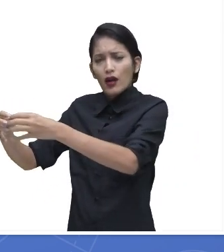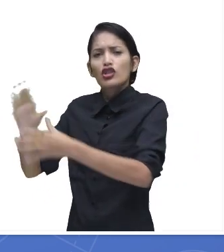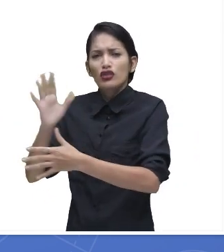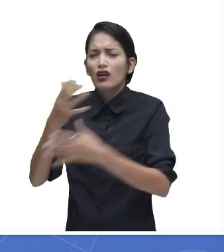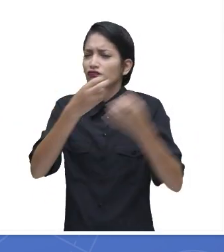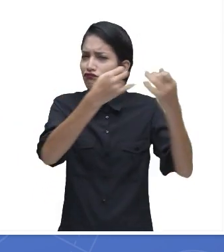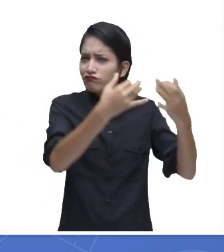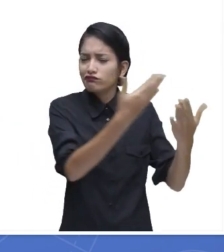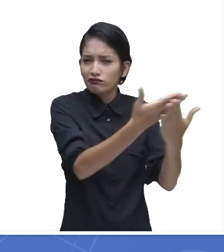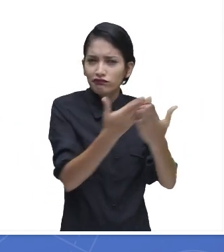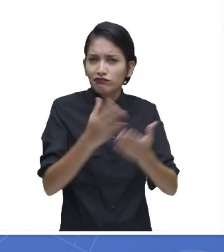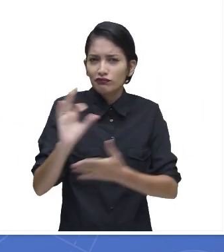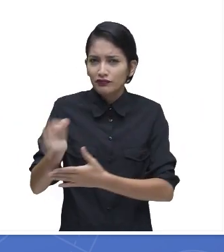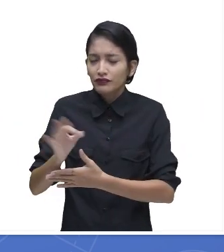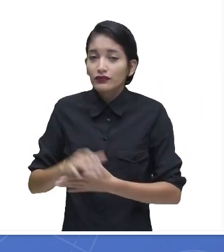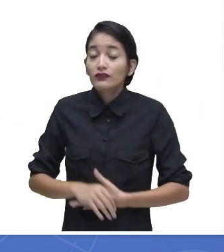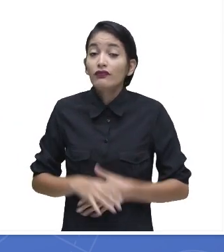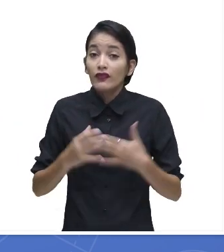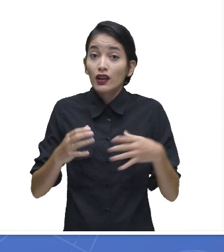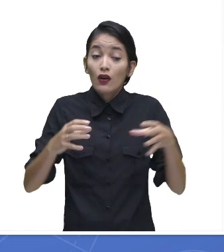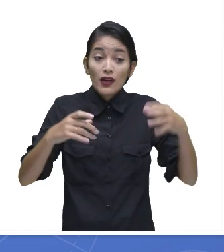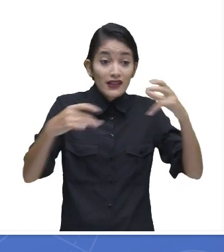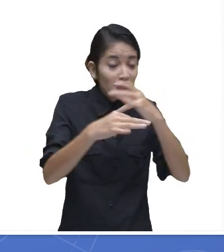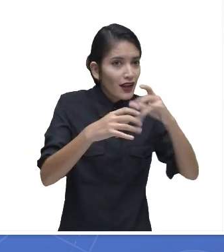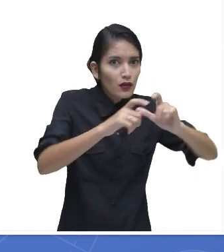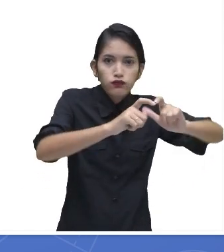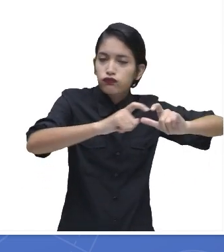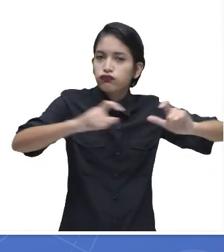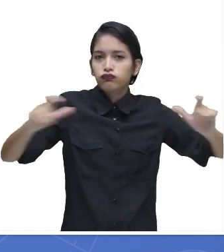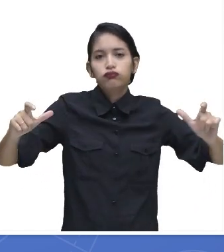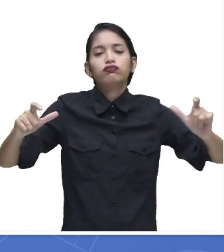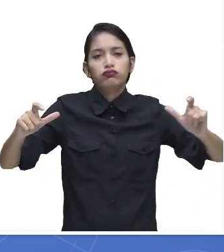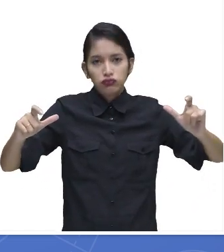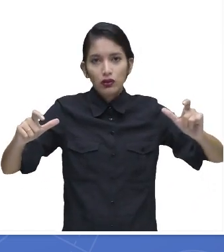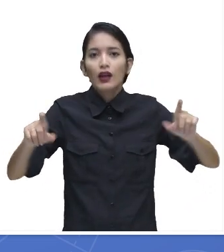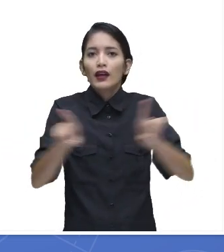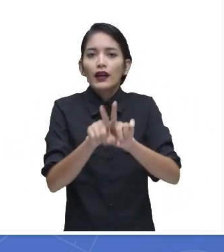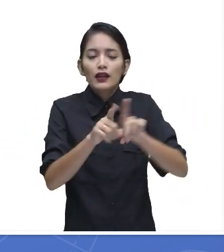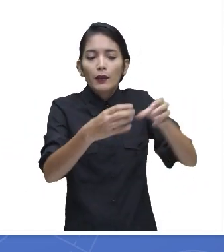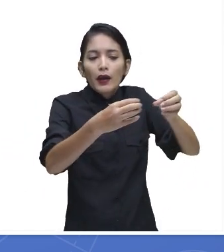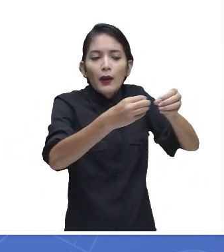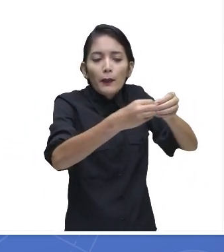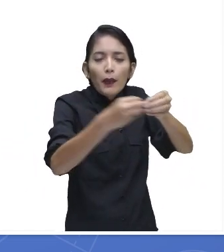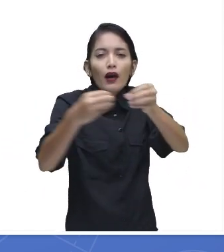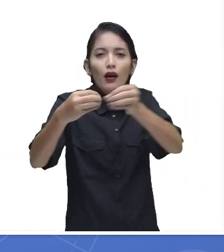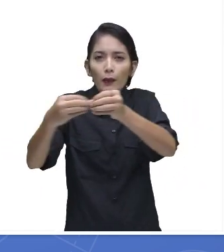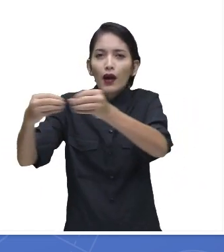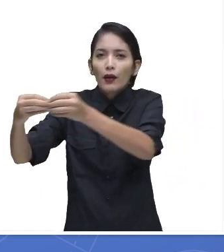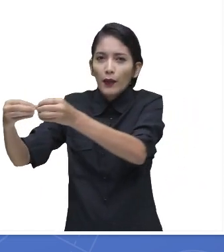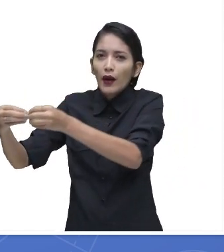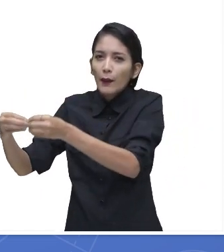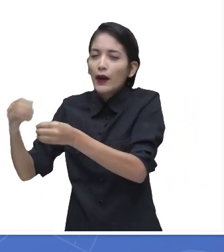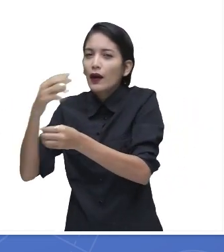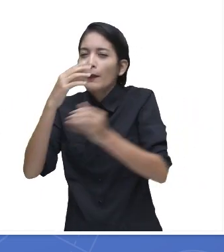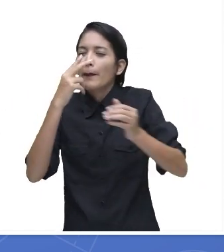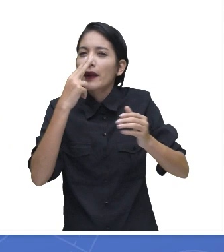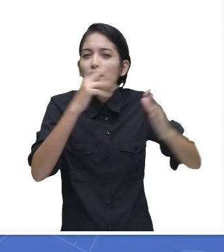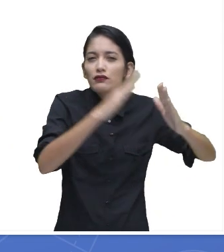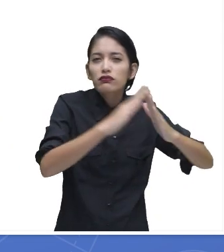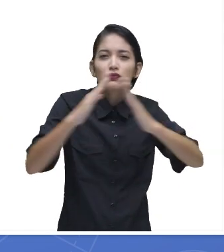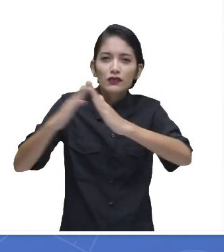aula, certo? São cidades que crescem muito, que acabam se conectando com cidades vizinhas e acaba ficando uma coisa só,